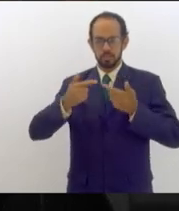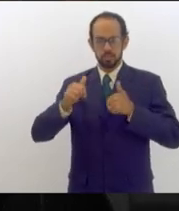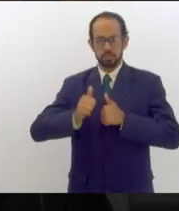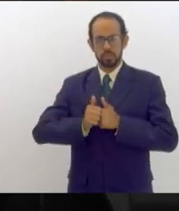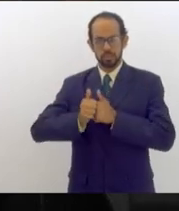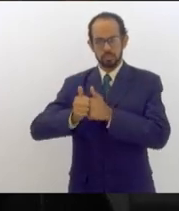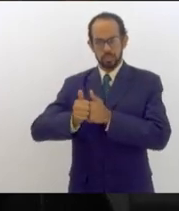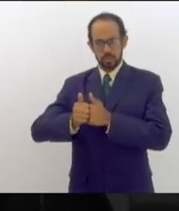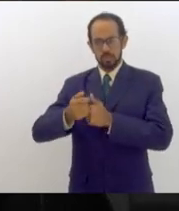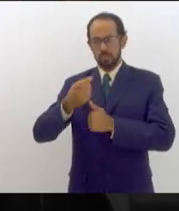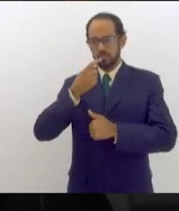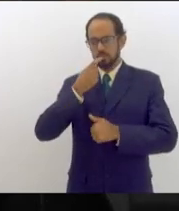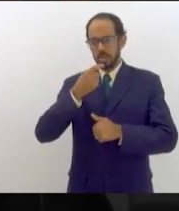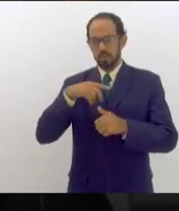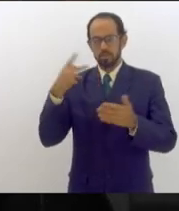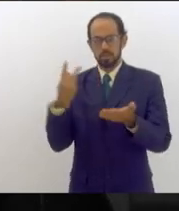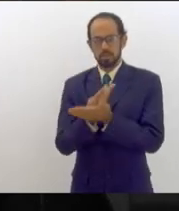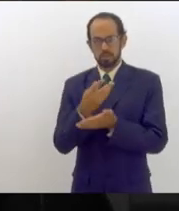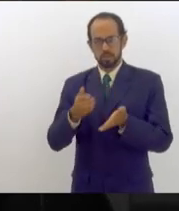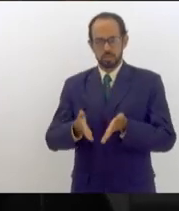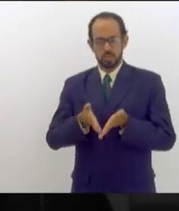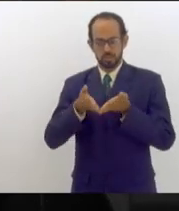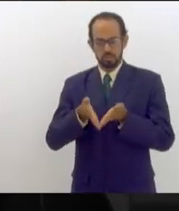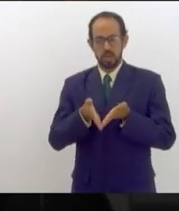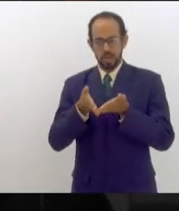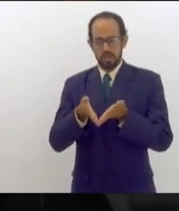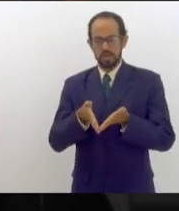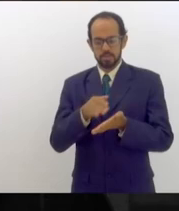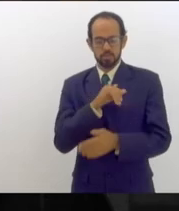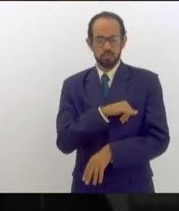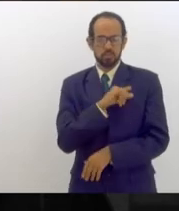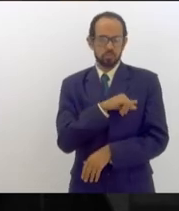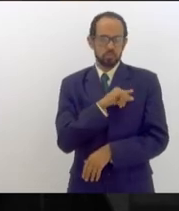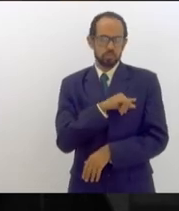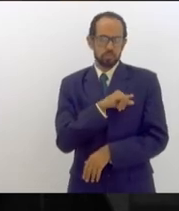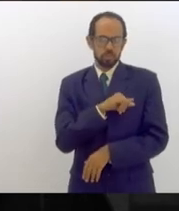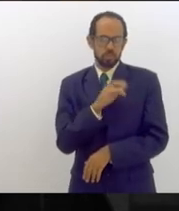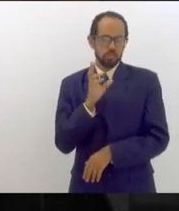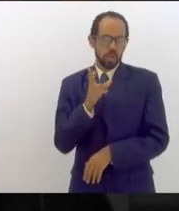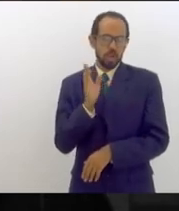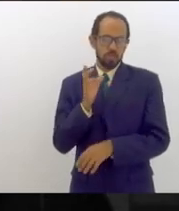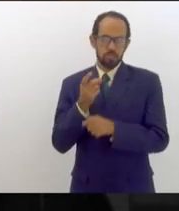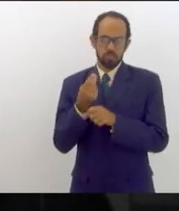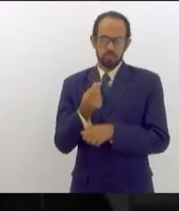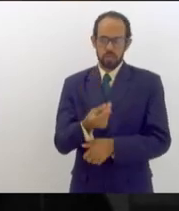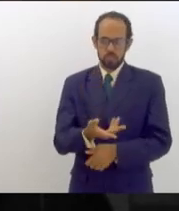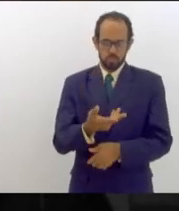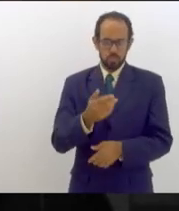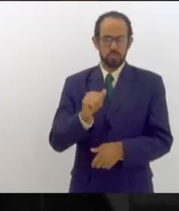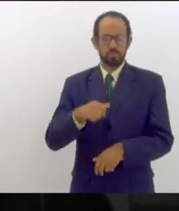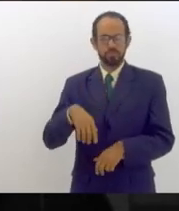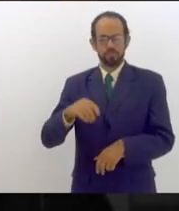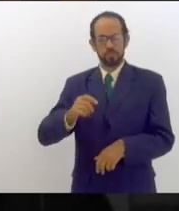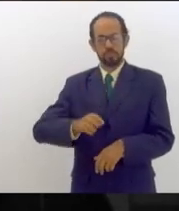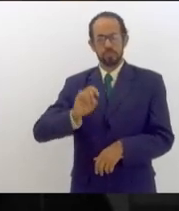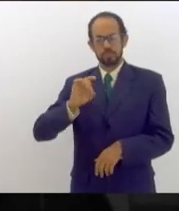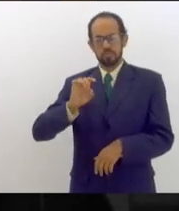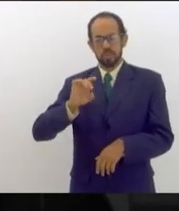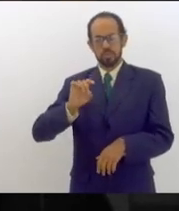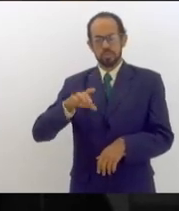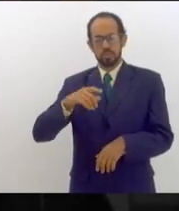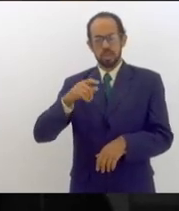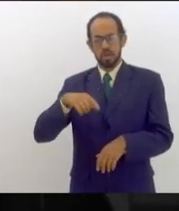a situação das barcas no estado do Rio de Janeiro já há alguns anos especialmente no último período ficamos extremamente